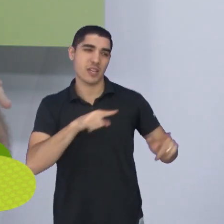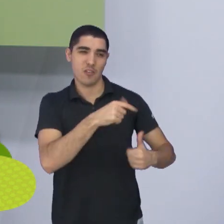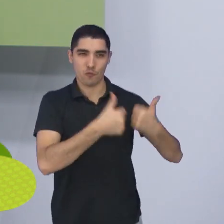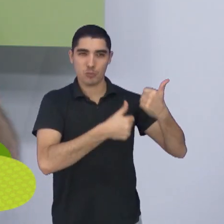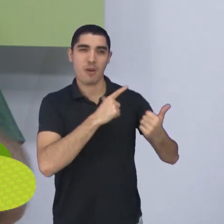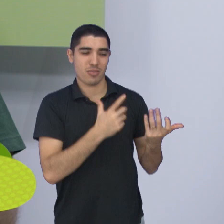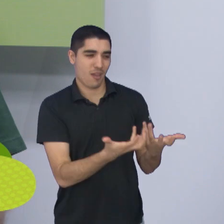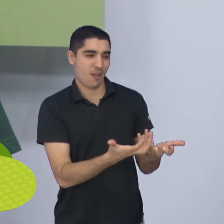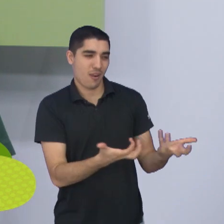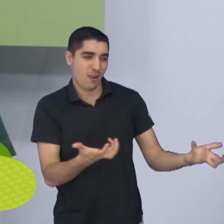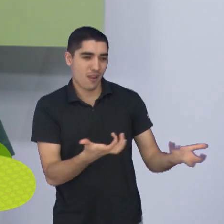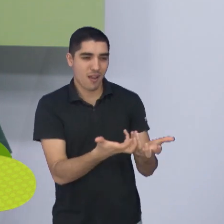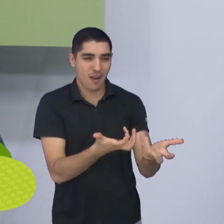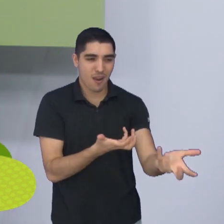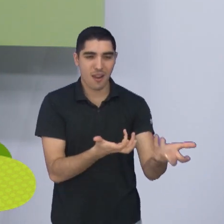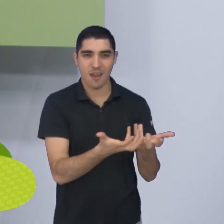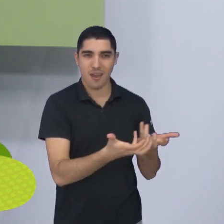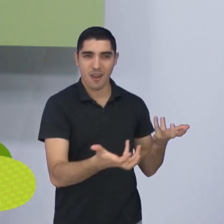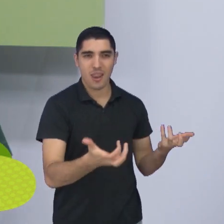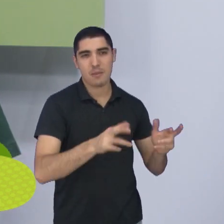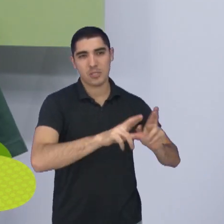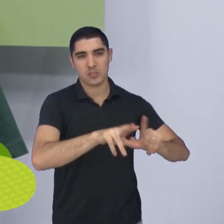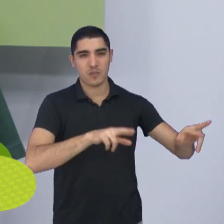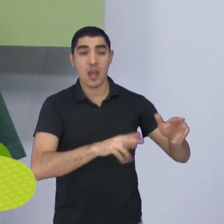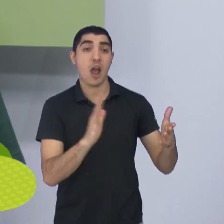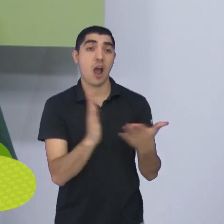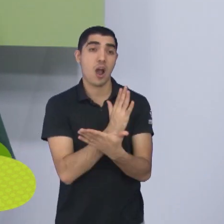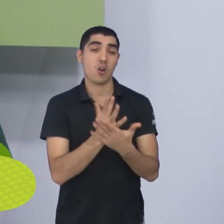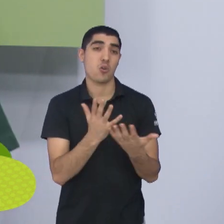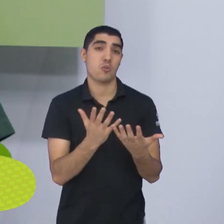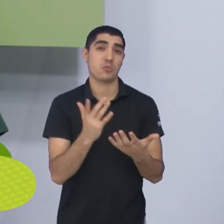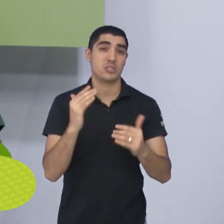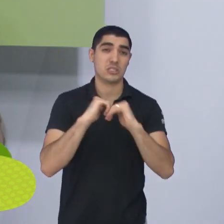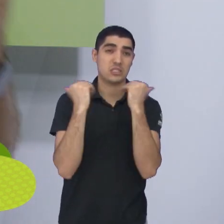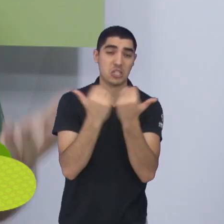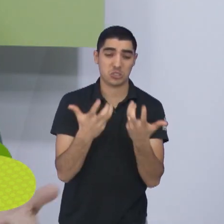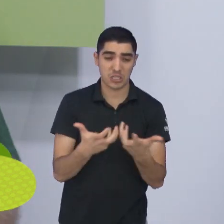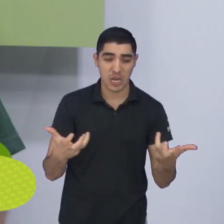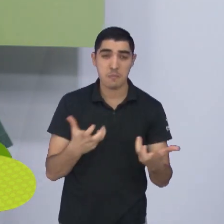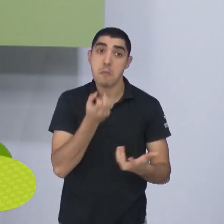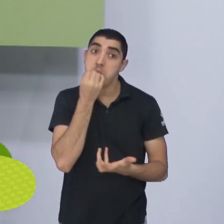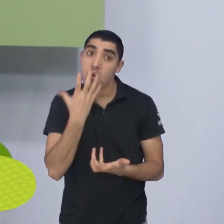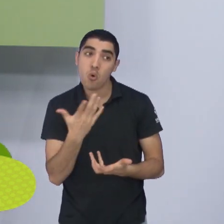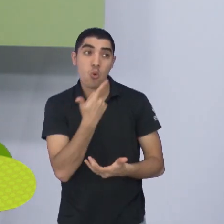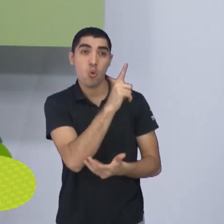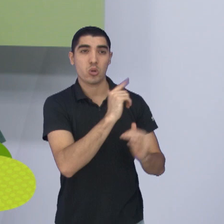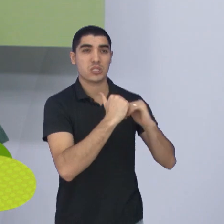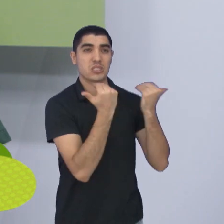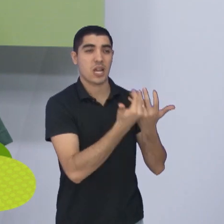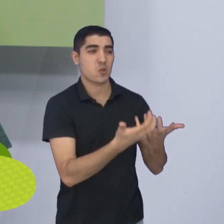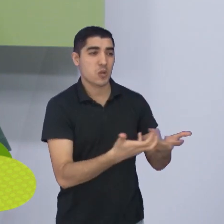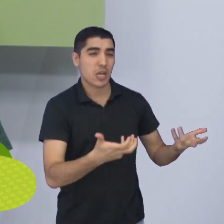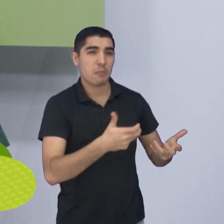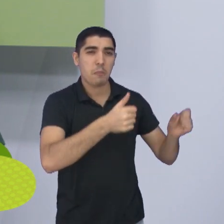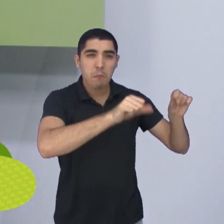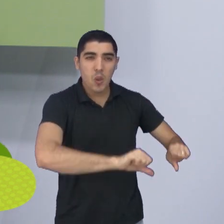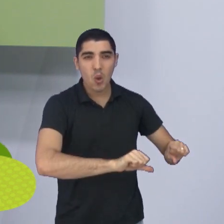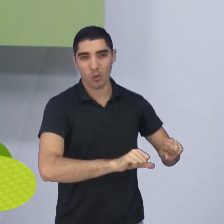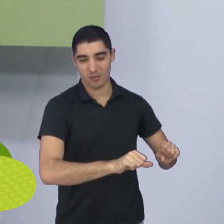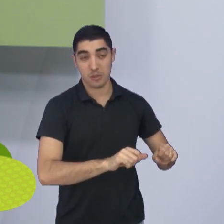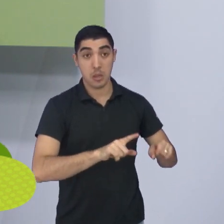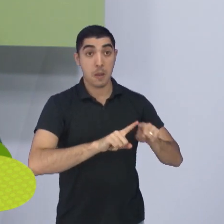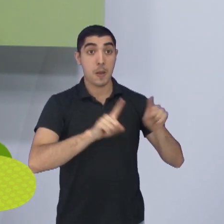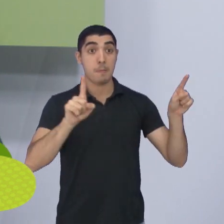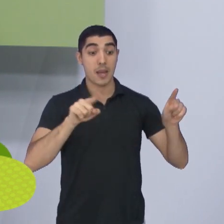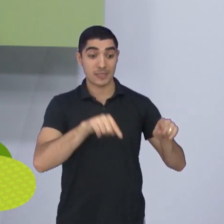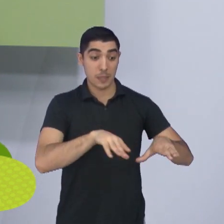têm gramas diferentes, né? Tem campo que tem estádio que tem grama pior, tem estádio que tem grama melhor, enfim. Mas os